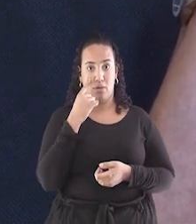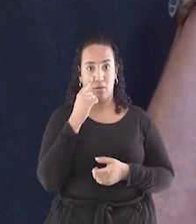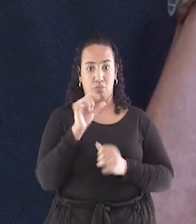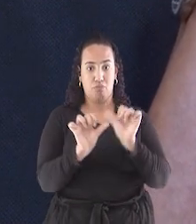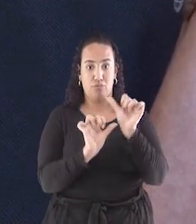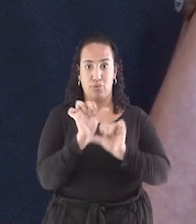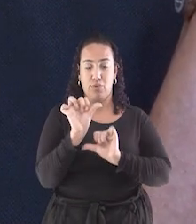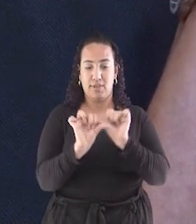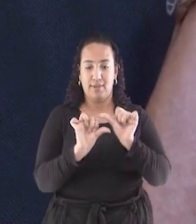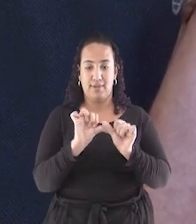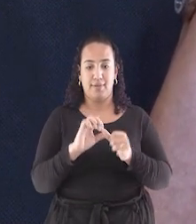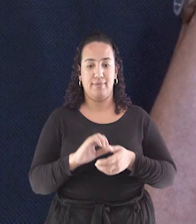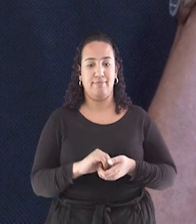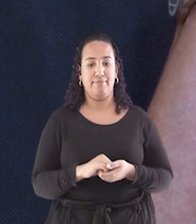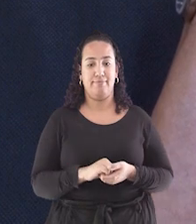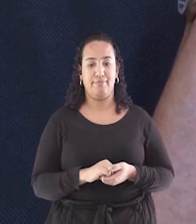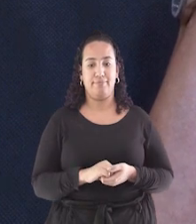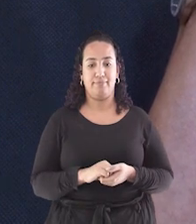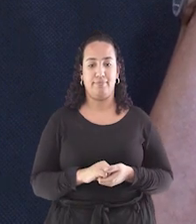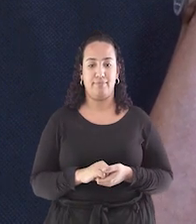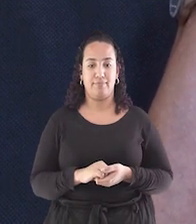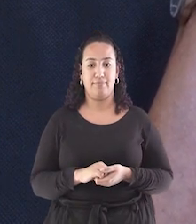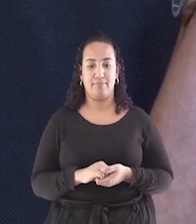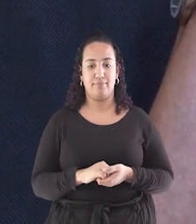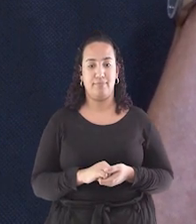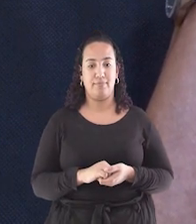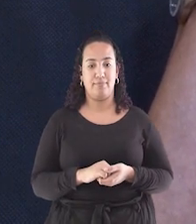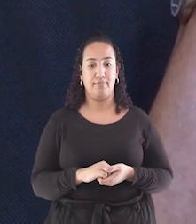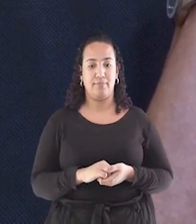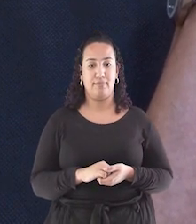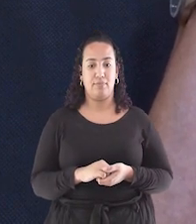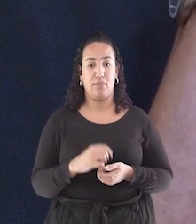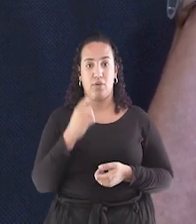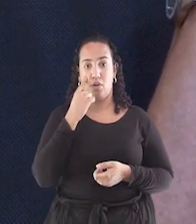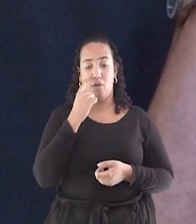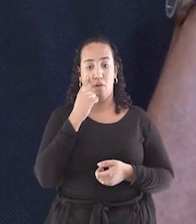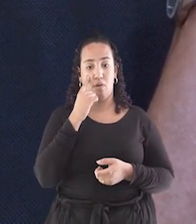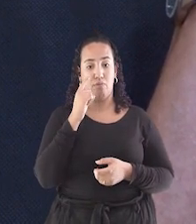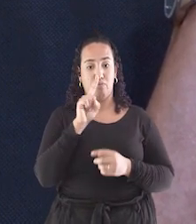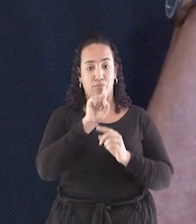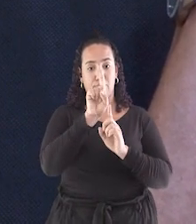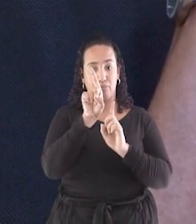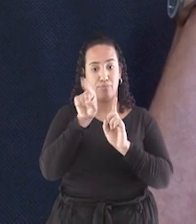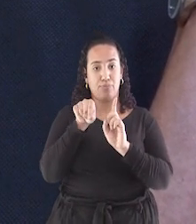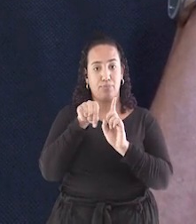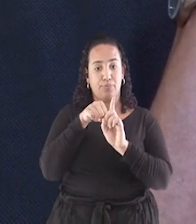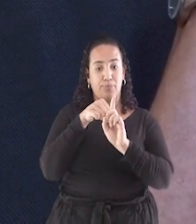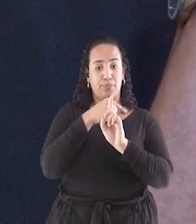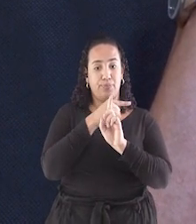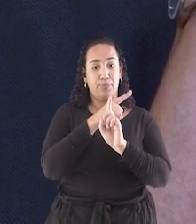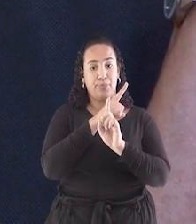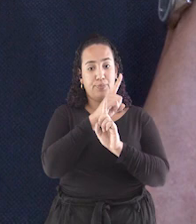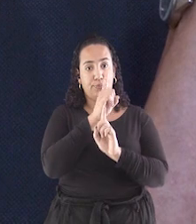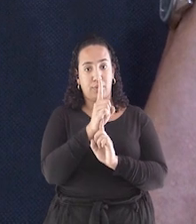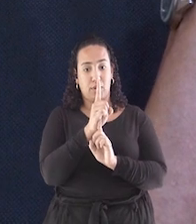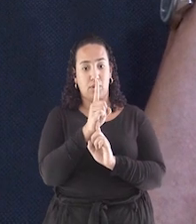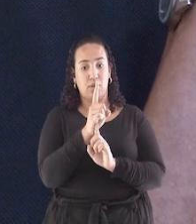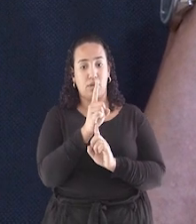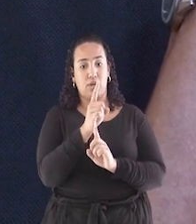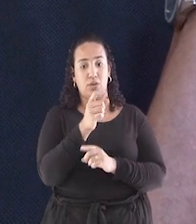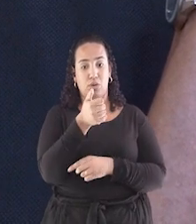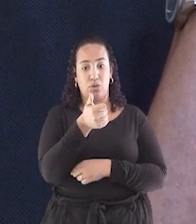completa de 3 horas, olha. Ele dando uma volta completa e parando aqui no